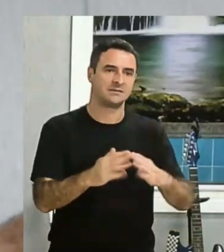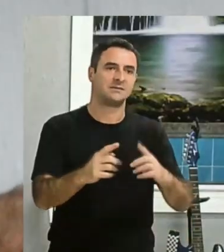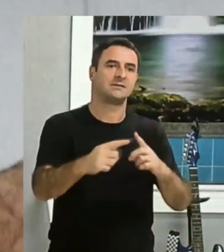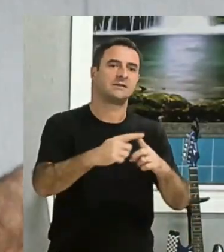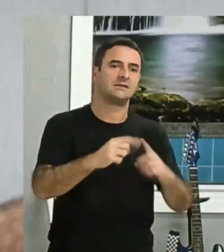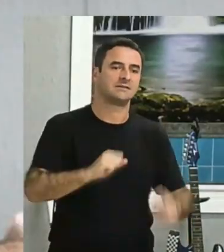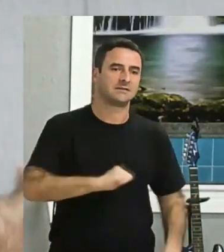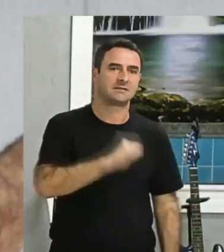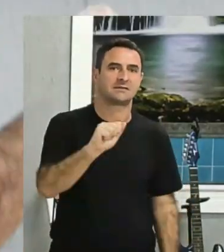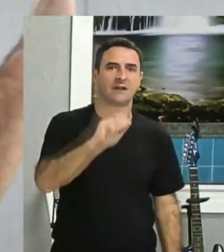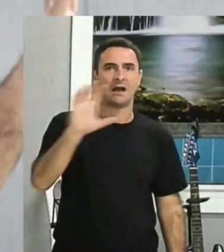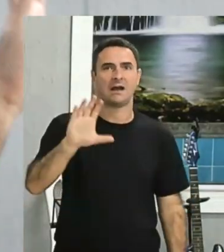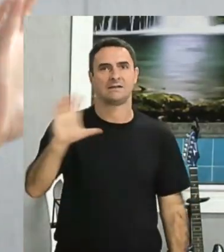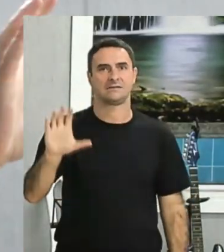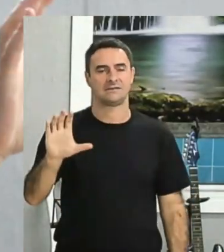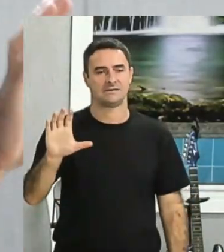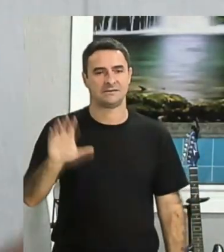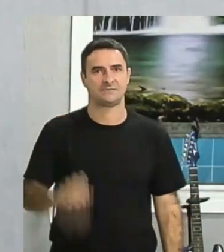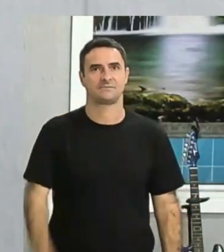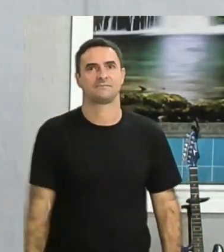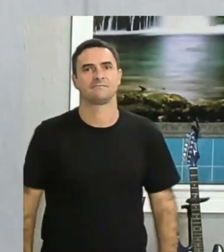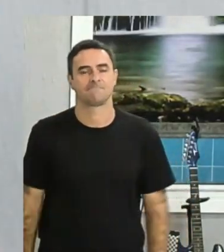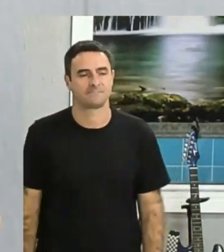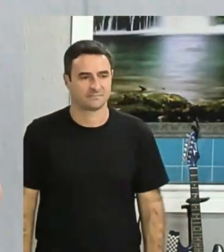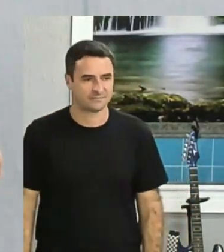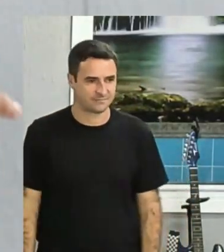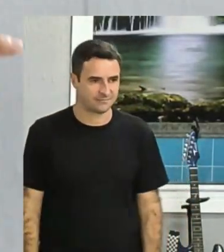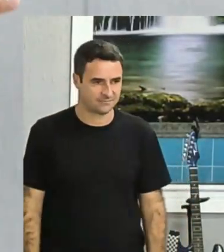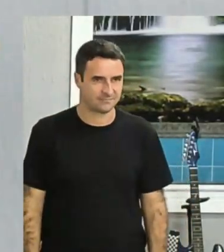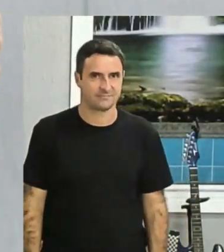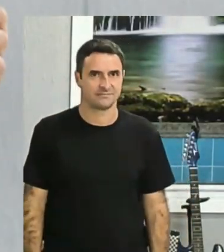vai encontrar isso aí. Então,